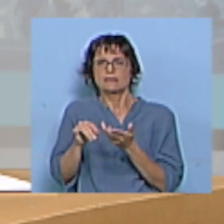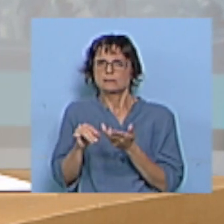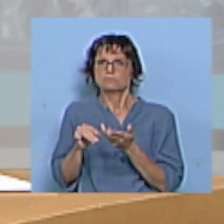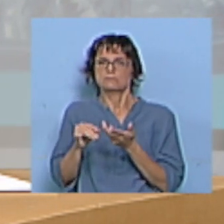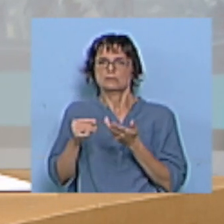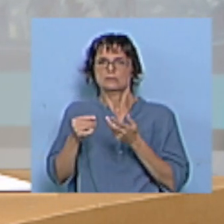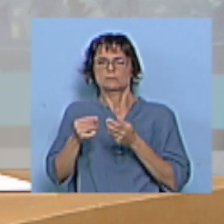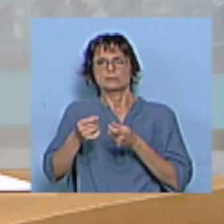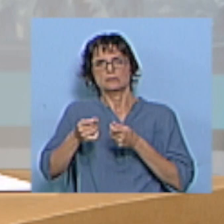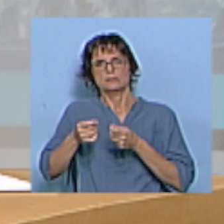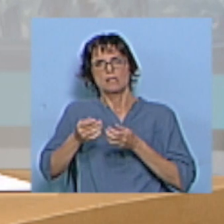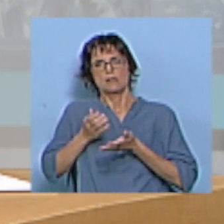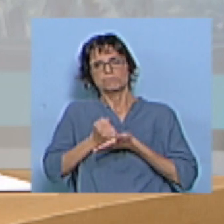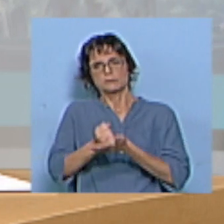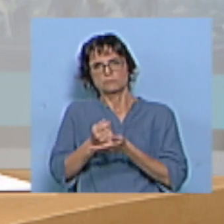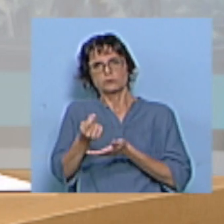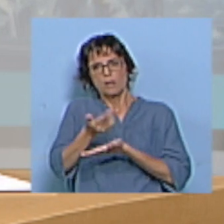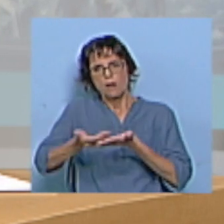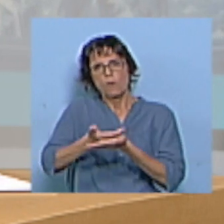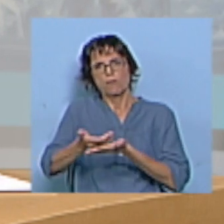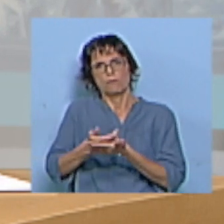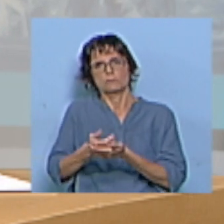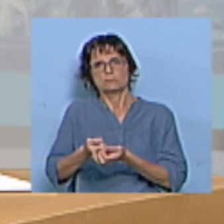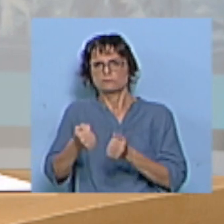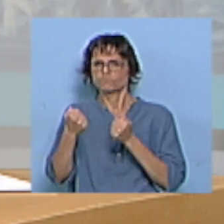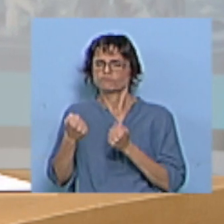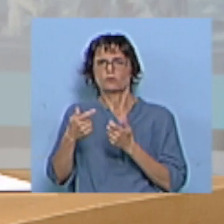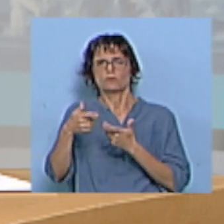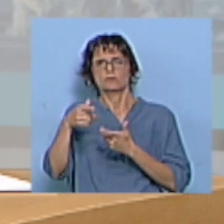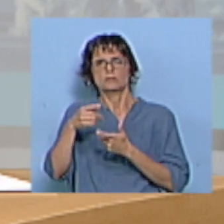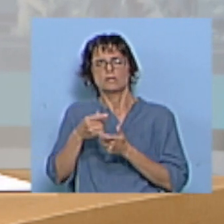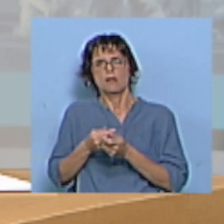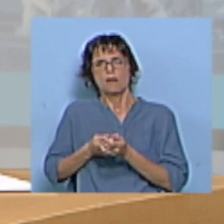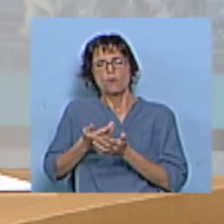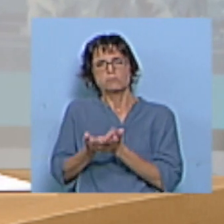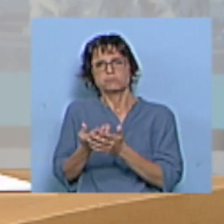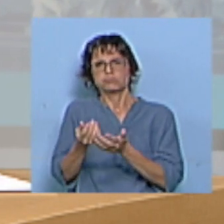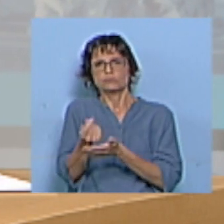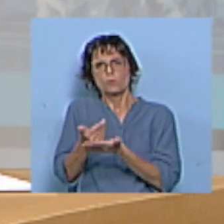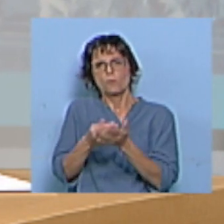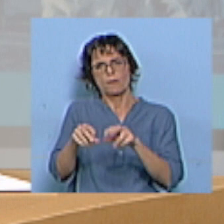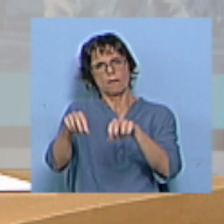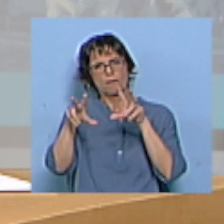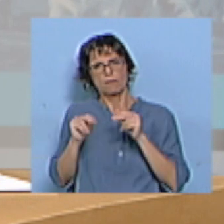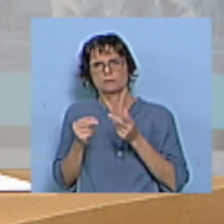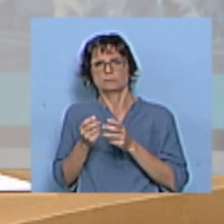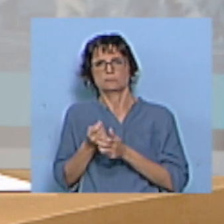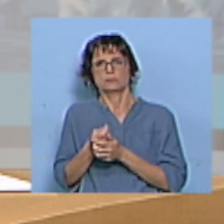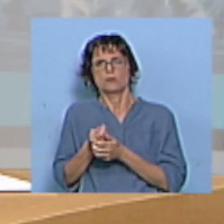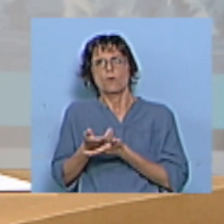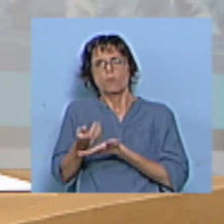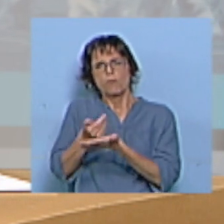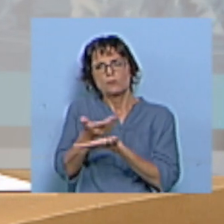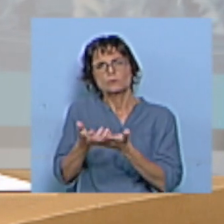uma economia forte, com uma economia resiliente, uma economia mais limpa, uma economia que possa ter